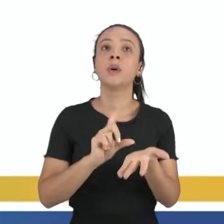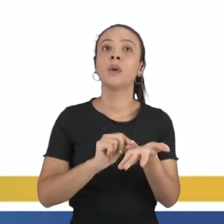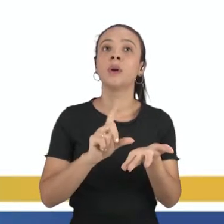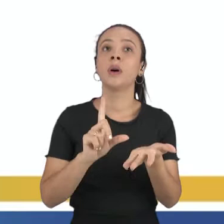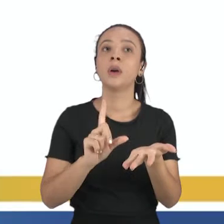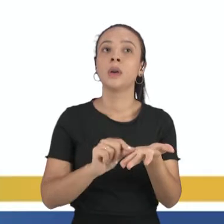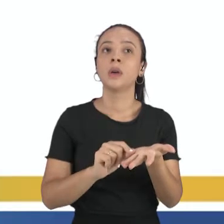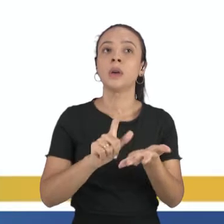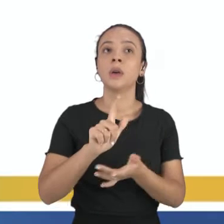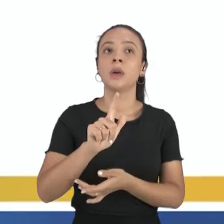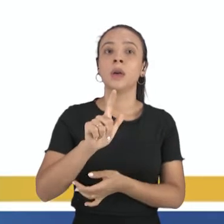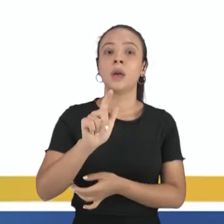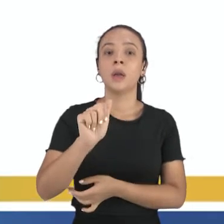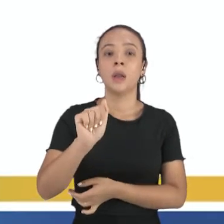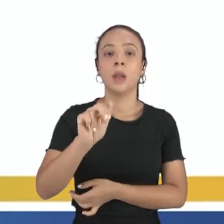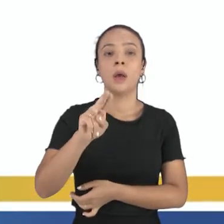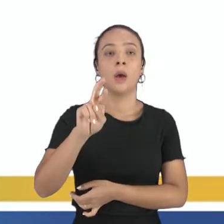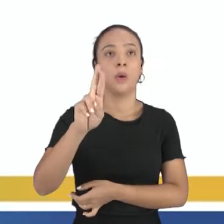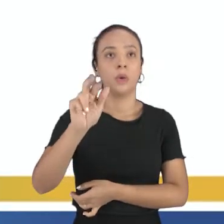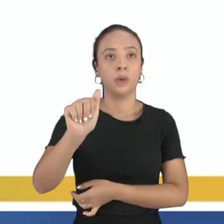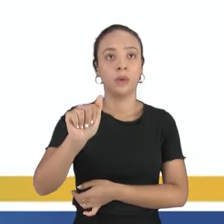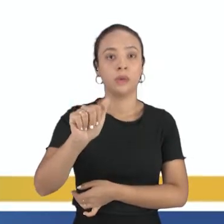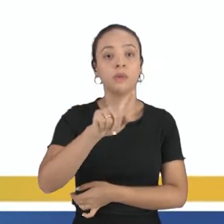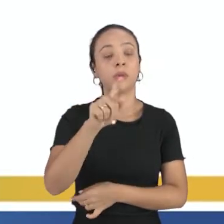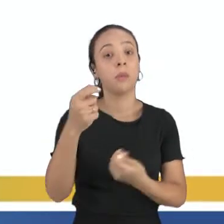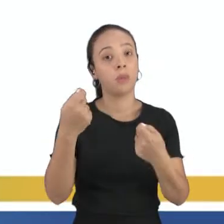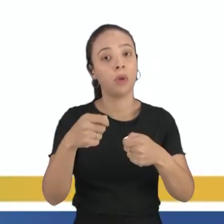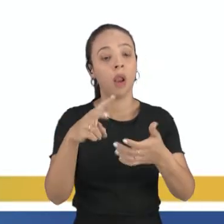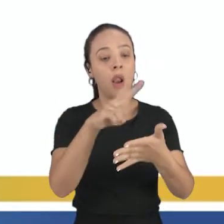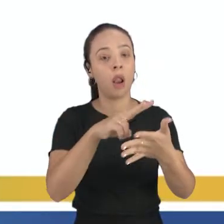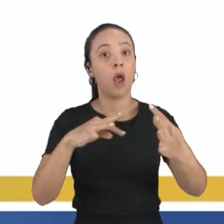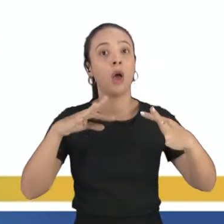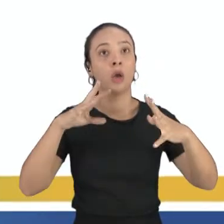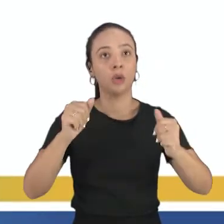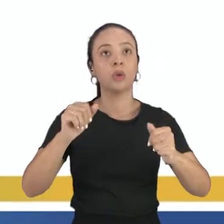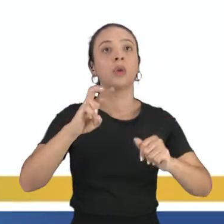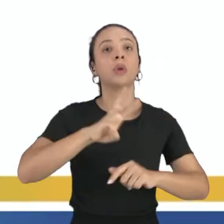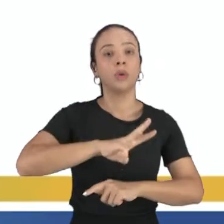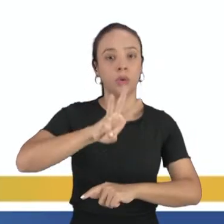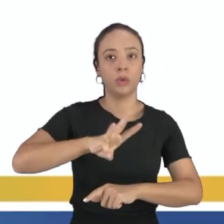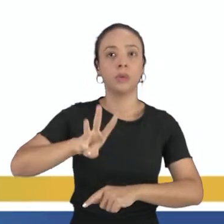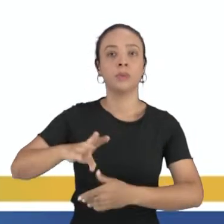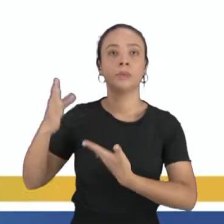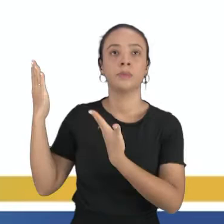Laura Aidar e você pode ler ele na íntegra no site